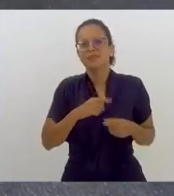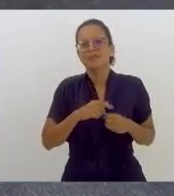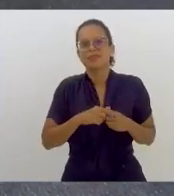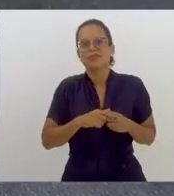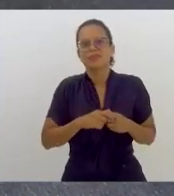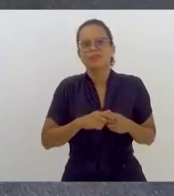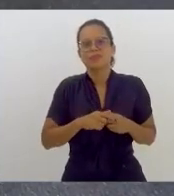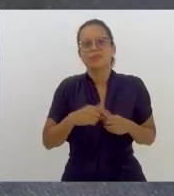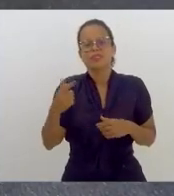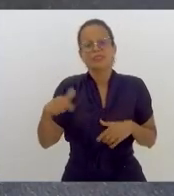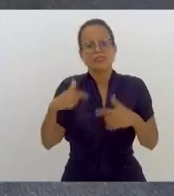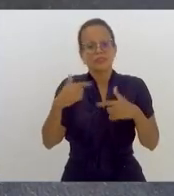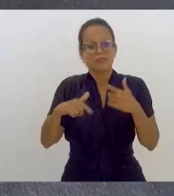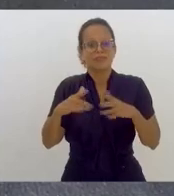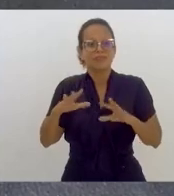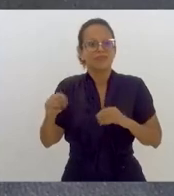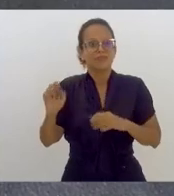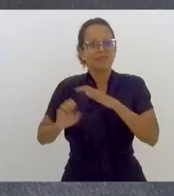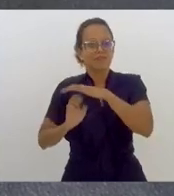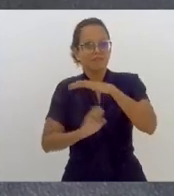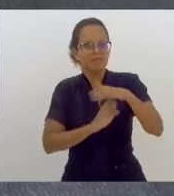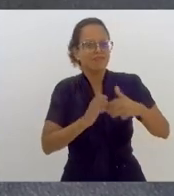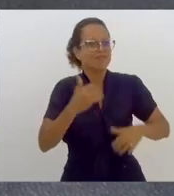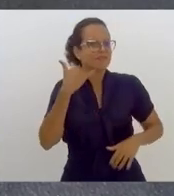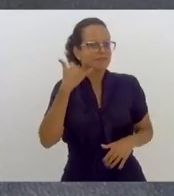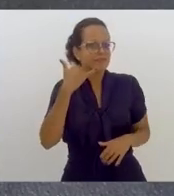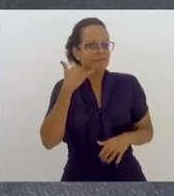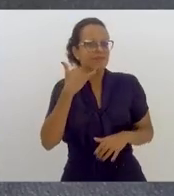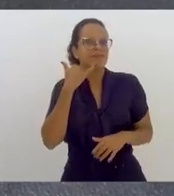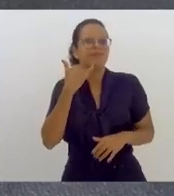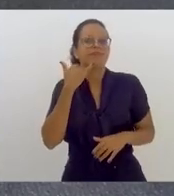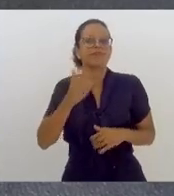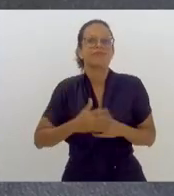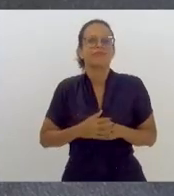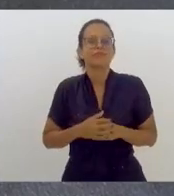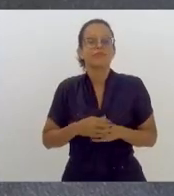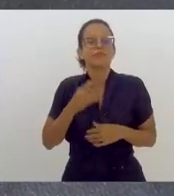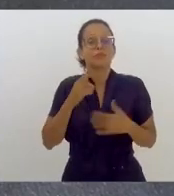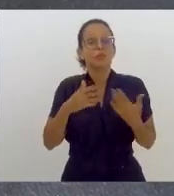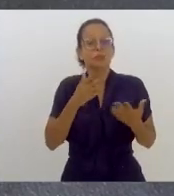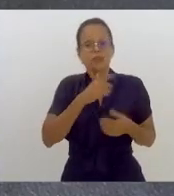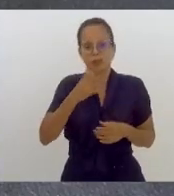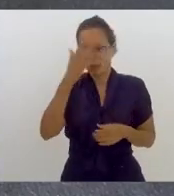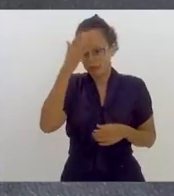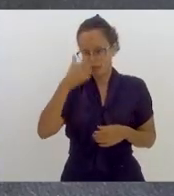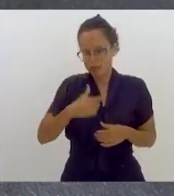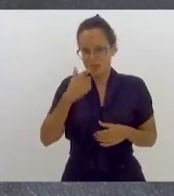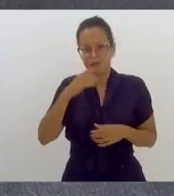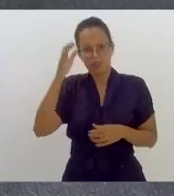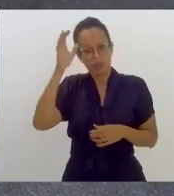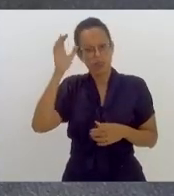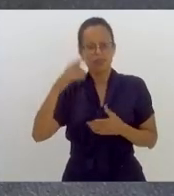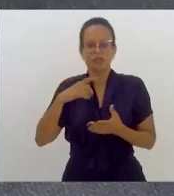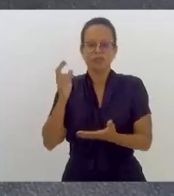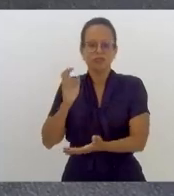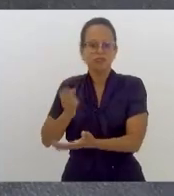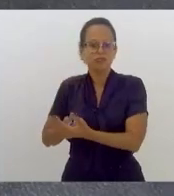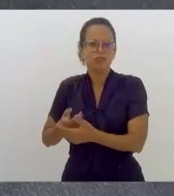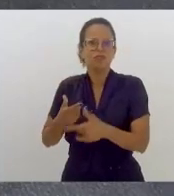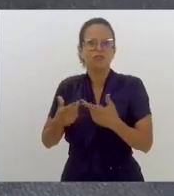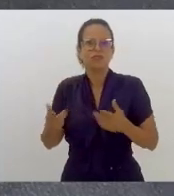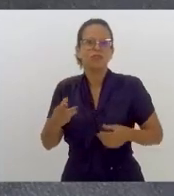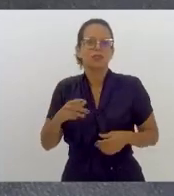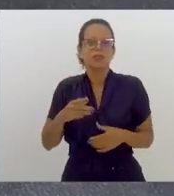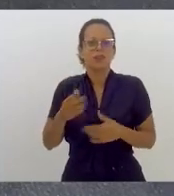de serviço de telecomunicação quando a gente adquirir de forma separada os pacotes que